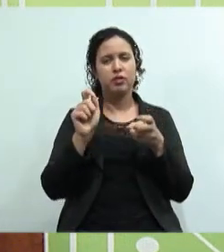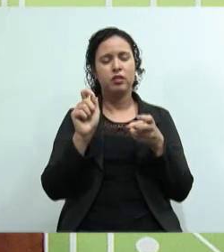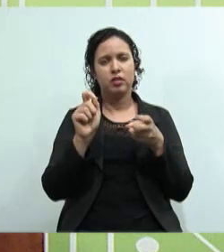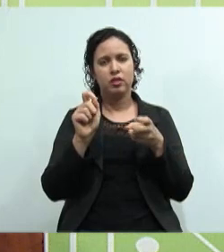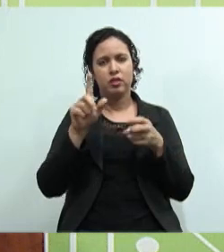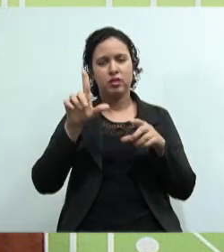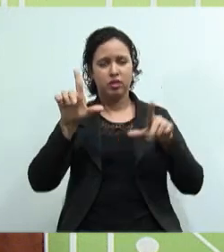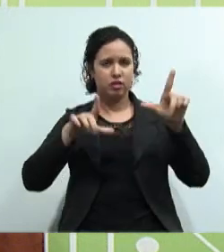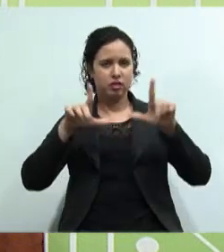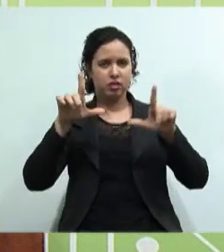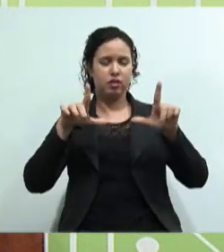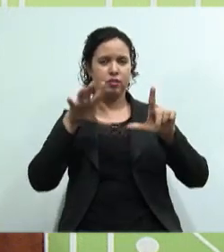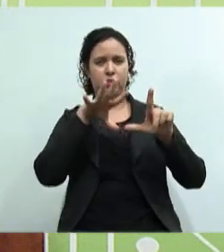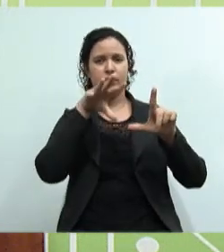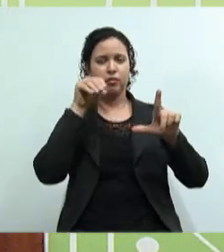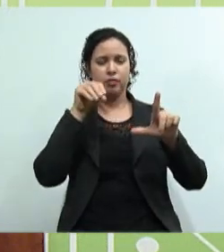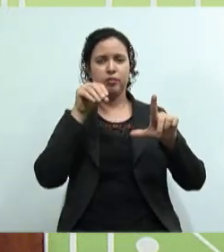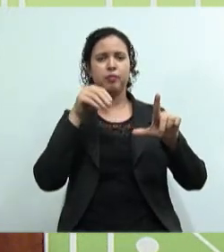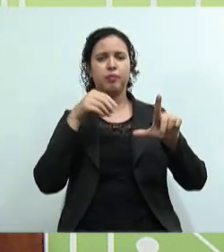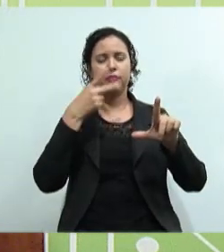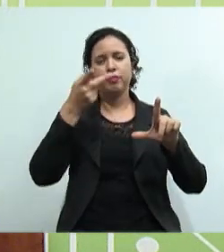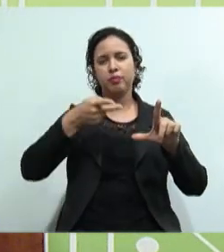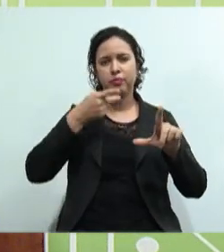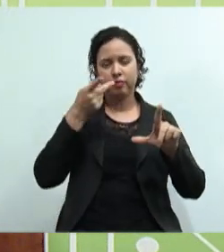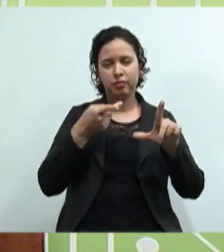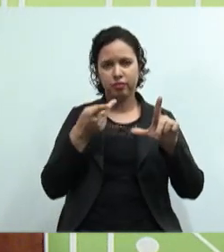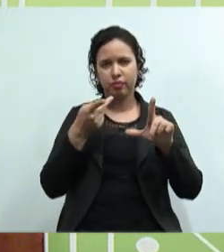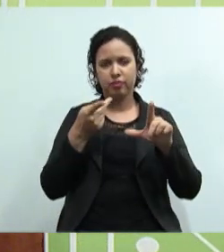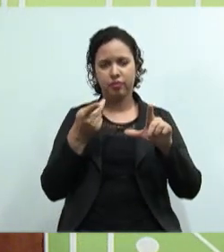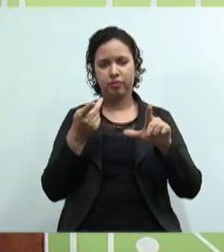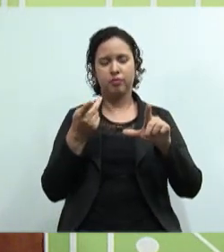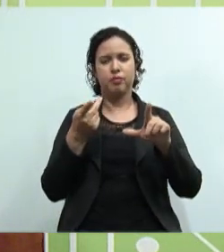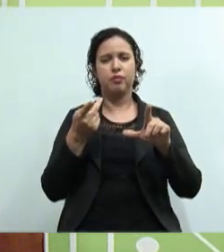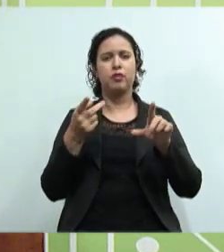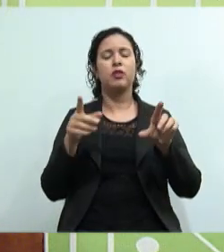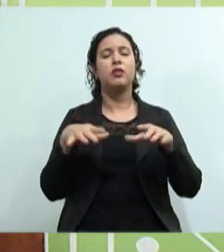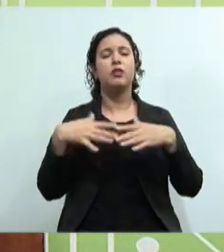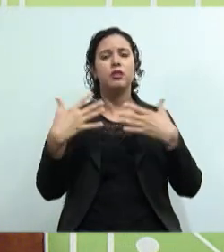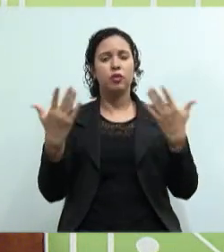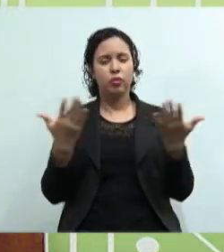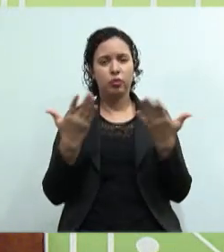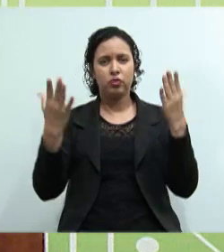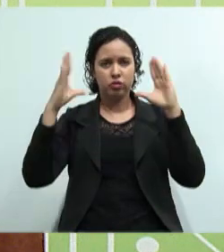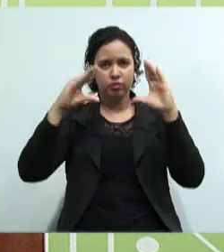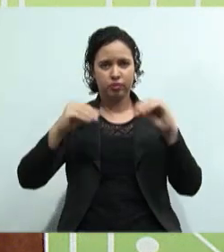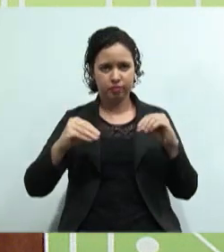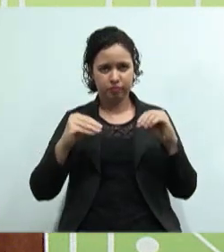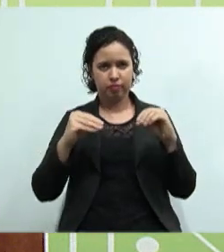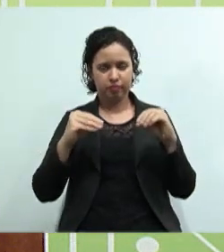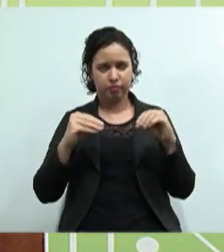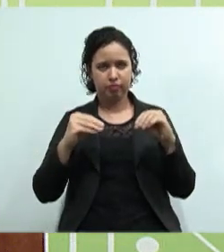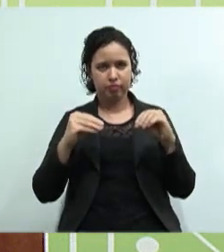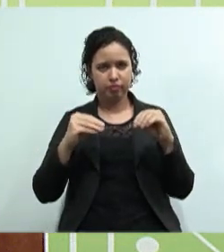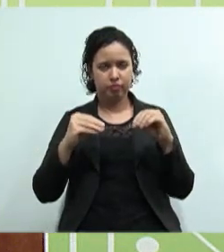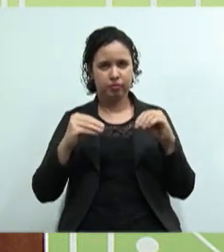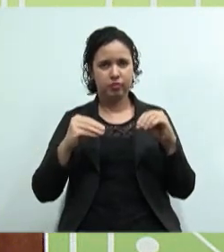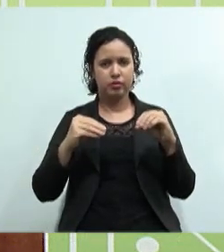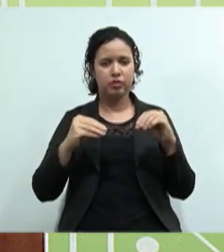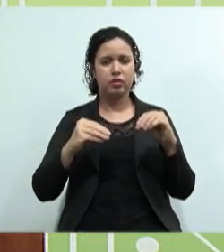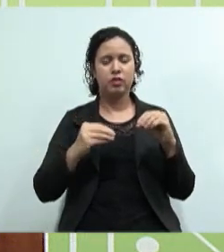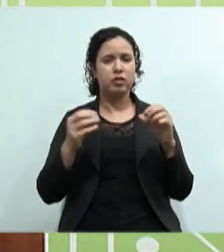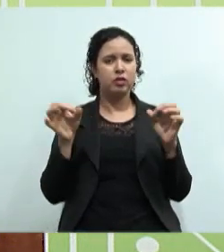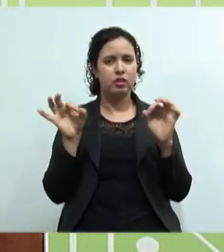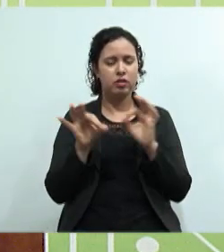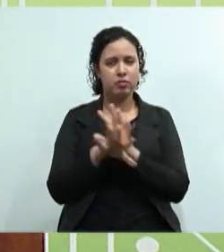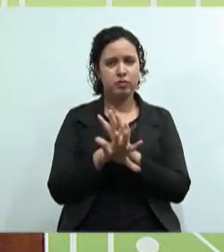para disponibilizar o tutorial da atividade 3. Então, provavelmente eu consiga gravar hoje à noite e, ficando bonitinho,